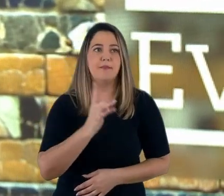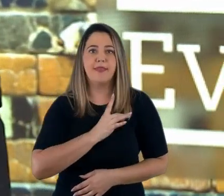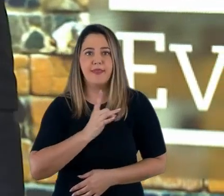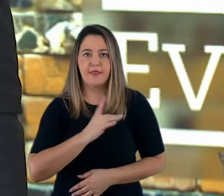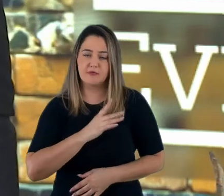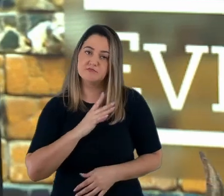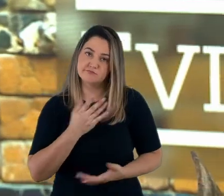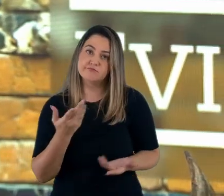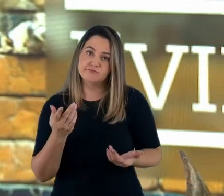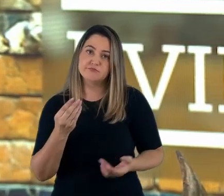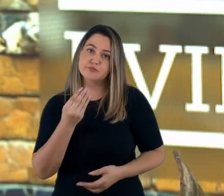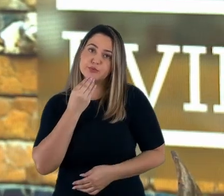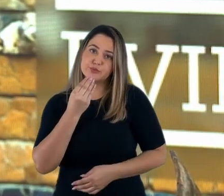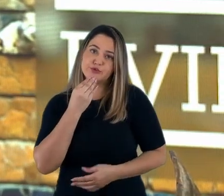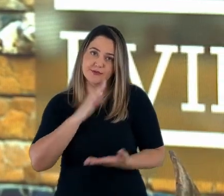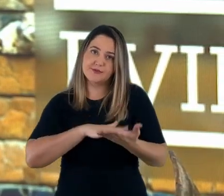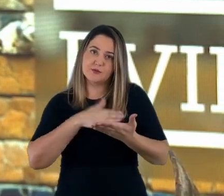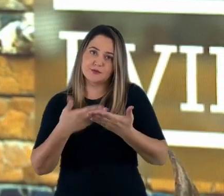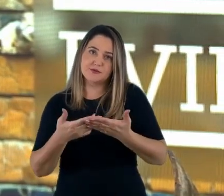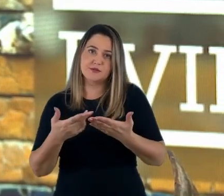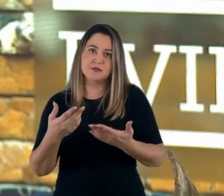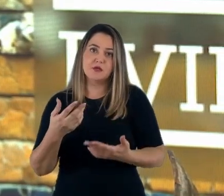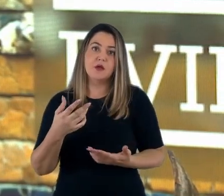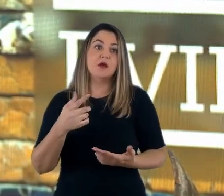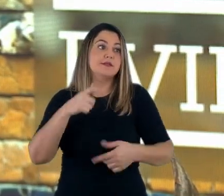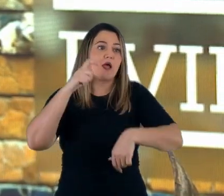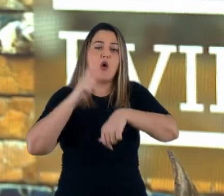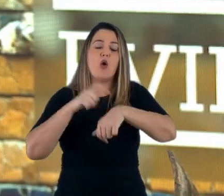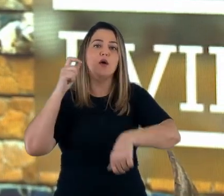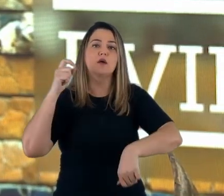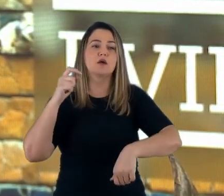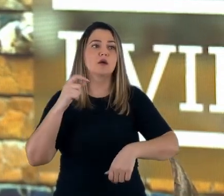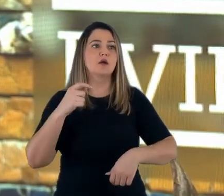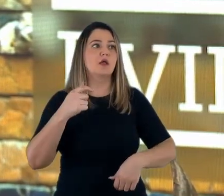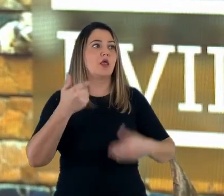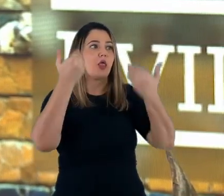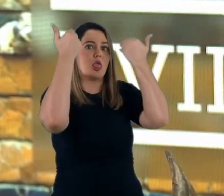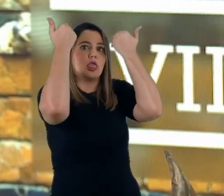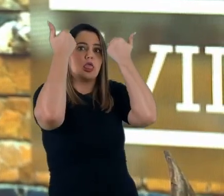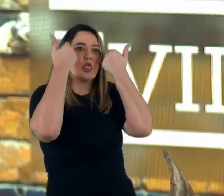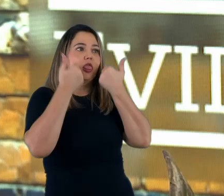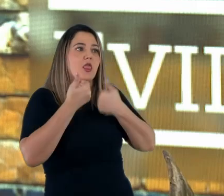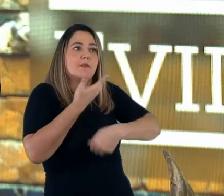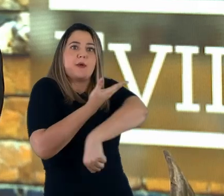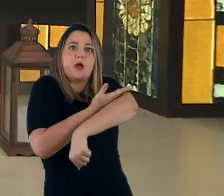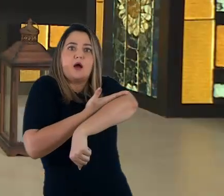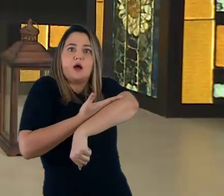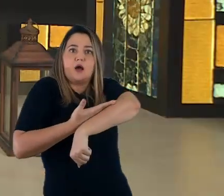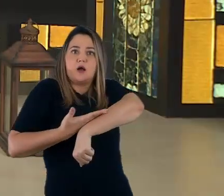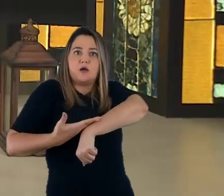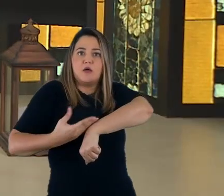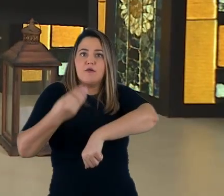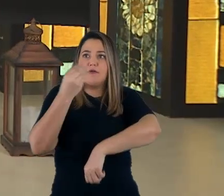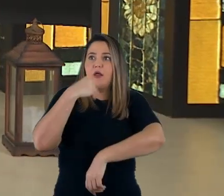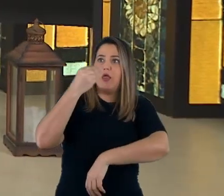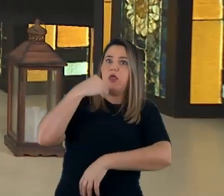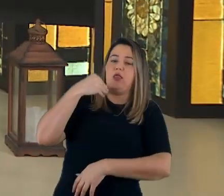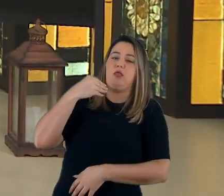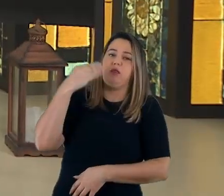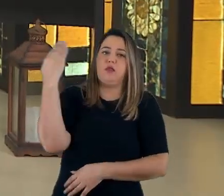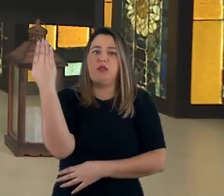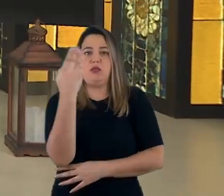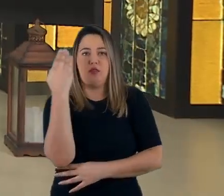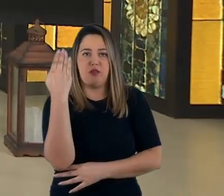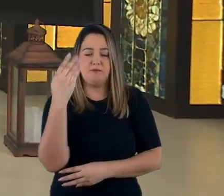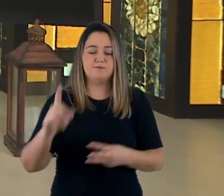ser interpretado no sentido figurado, como o rei ficou pálido, enfraquecido. Agora, tem